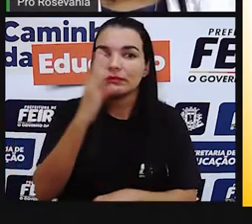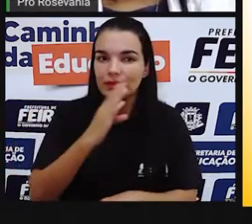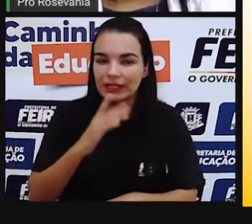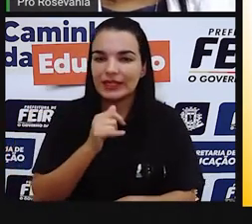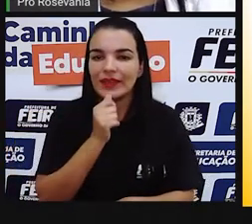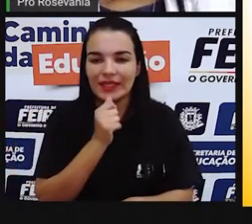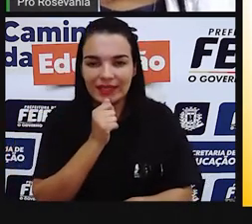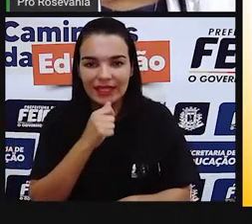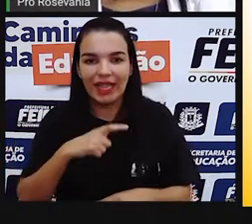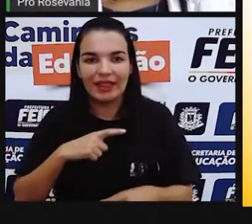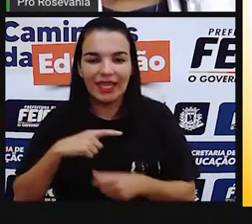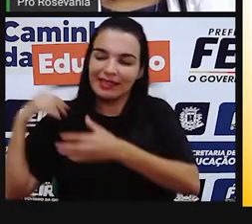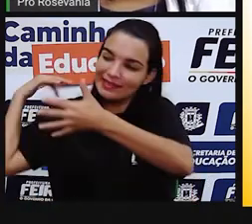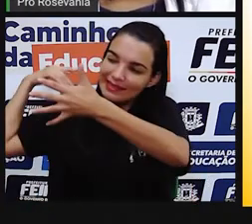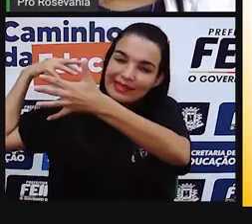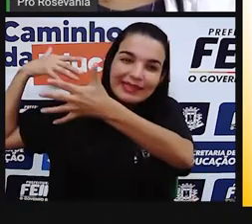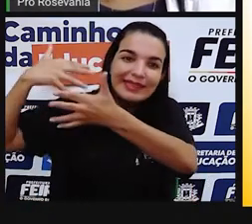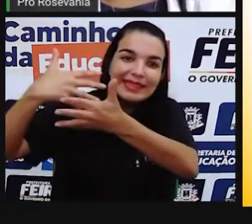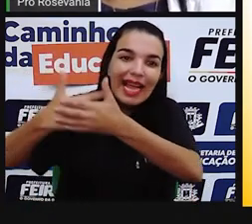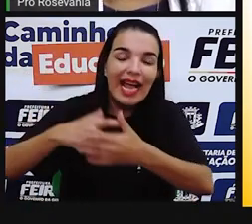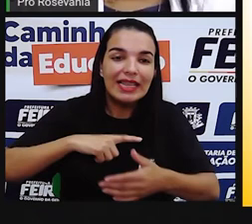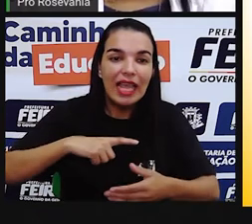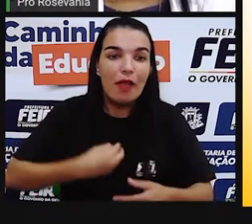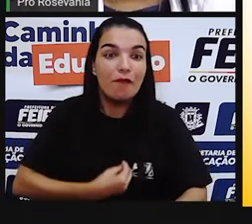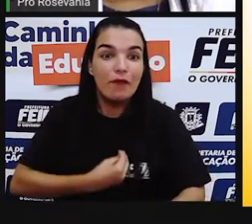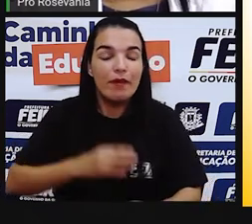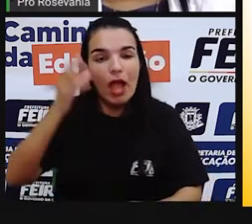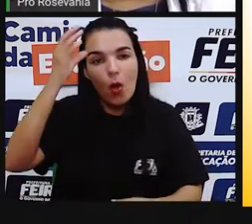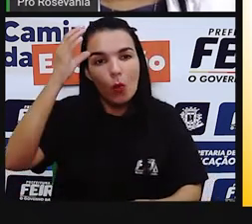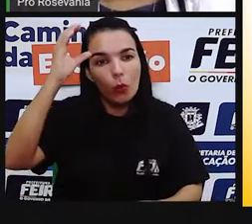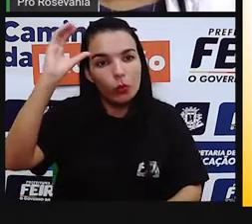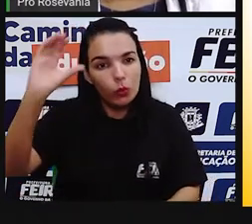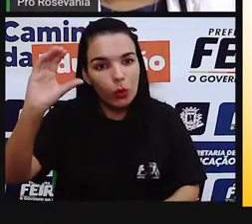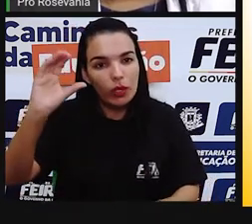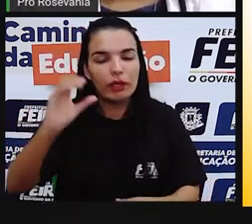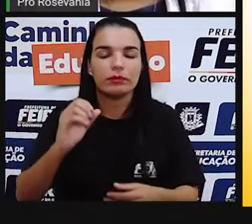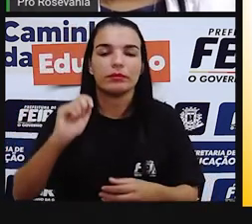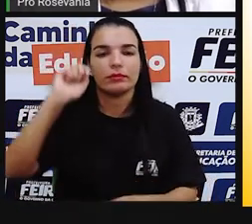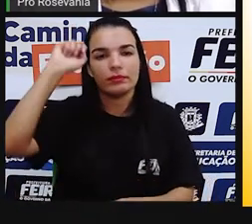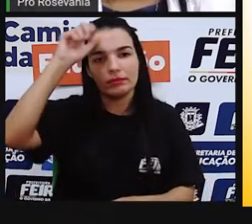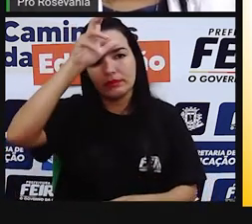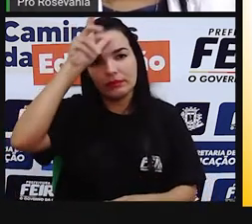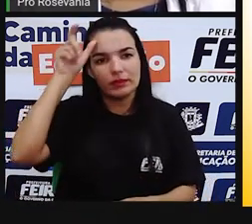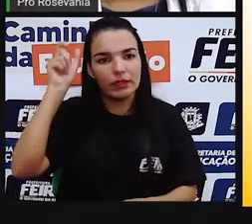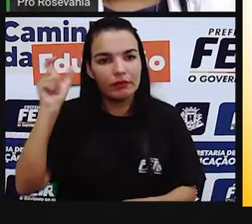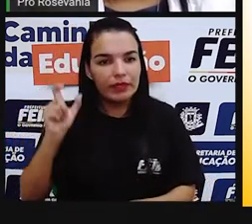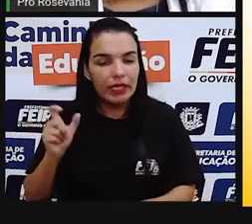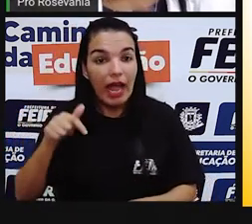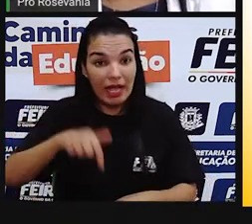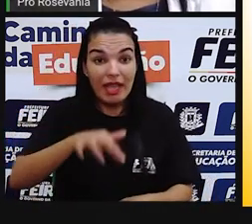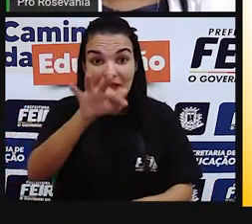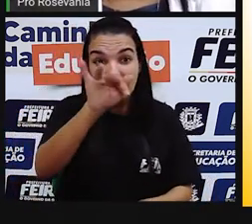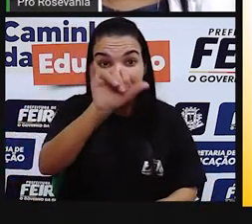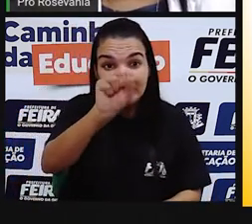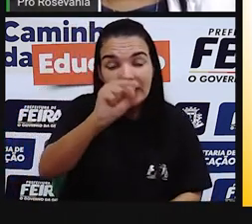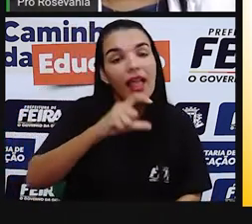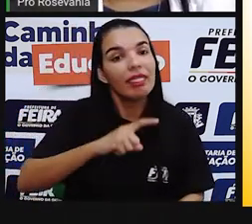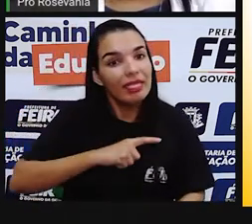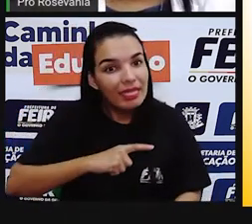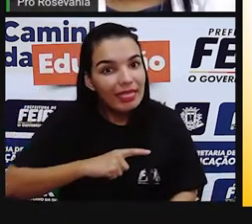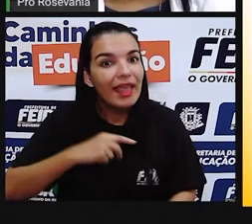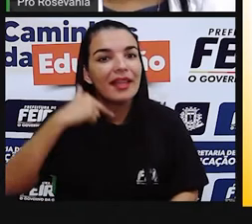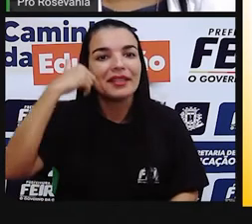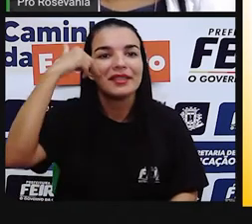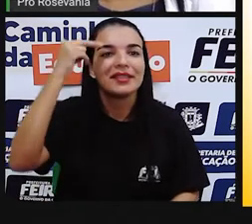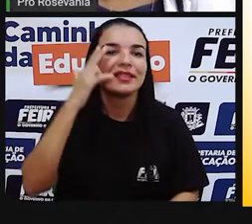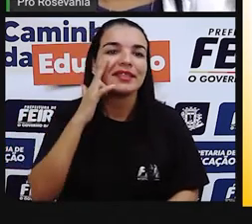africana remanescente de antigos quilombos. Aqui em Feira de Santana mesmo, a gente tem três, assim, né? A gente tem lá o pessoal da